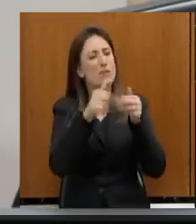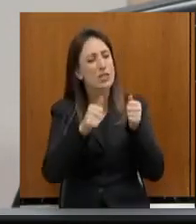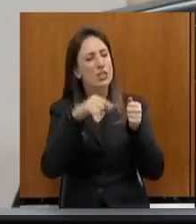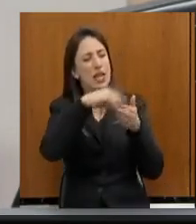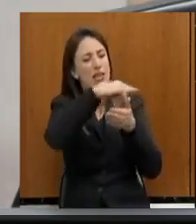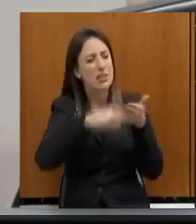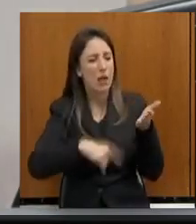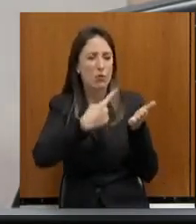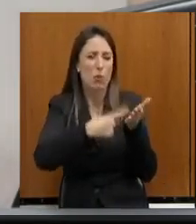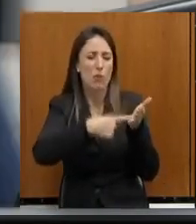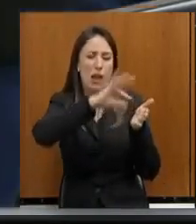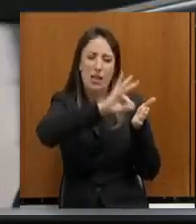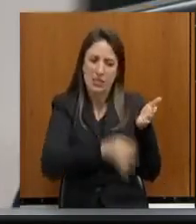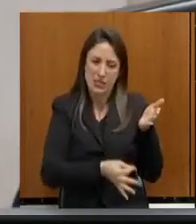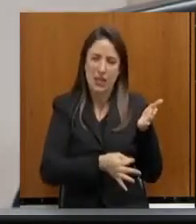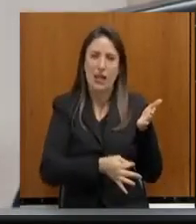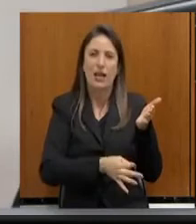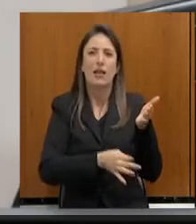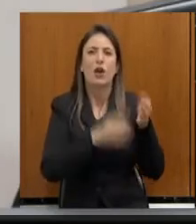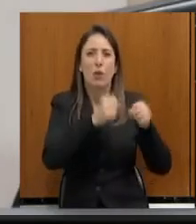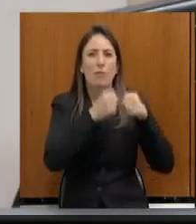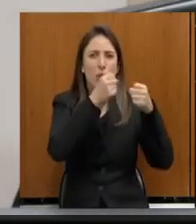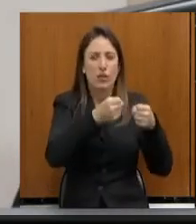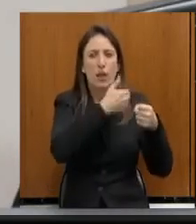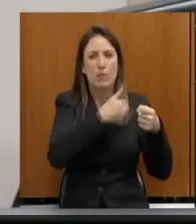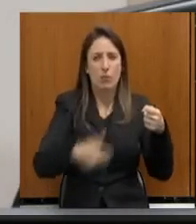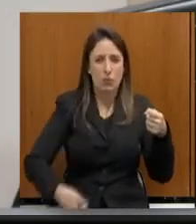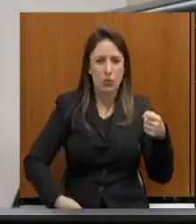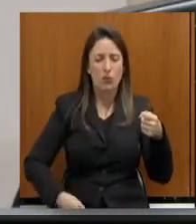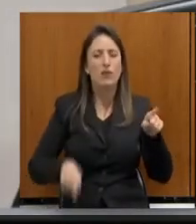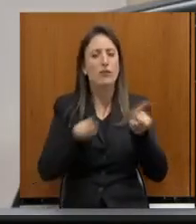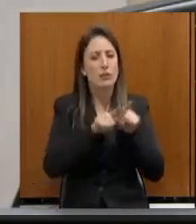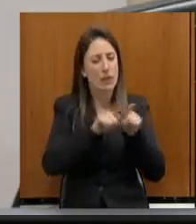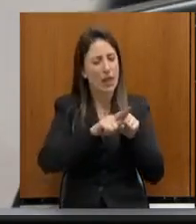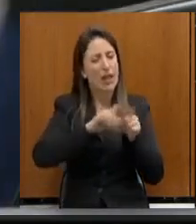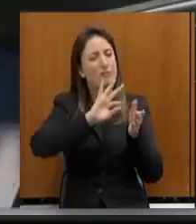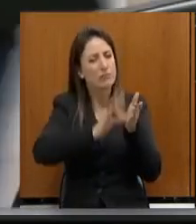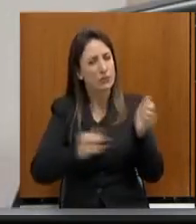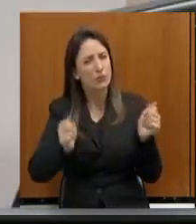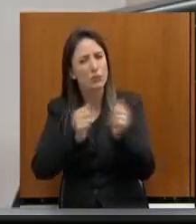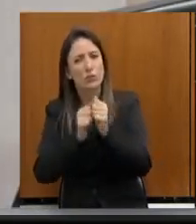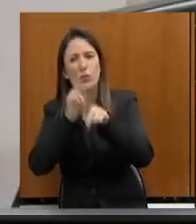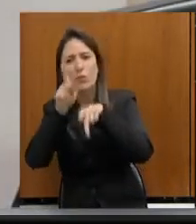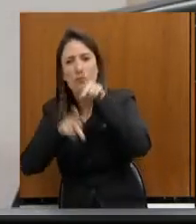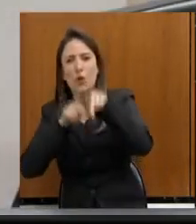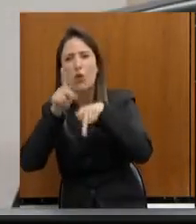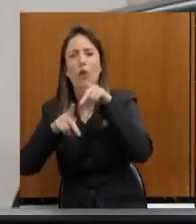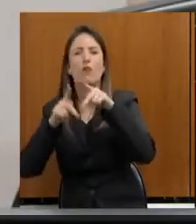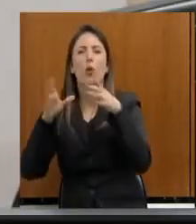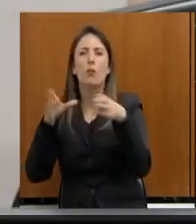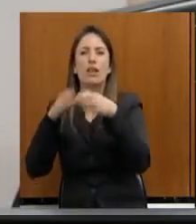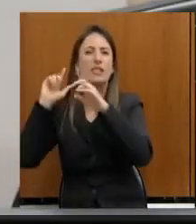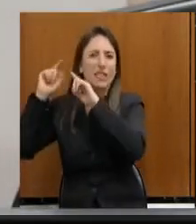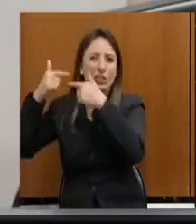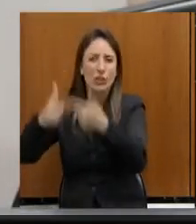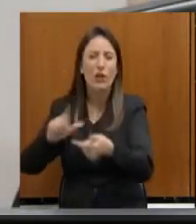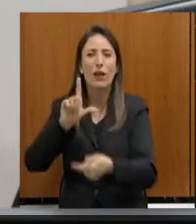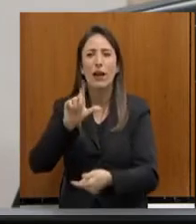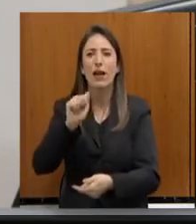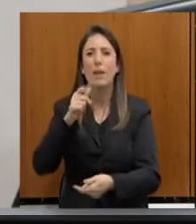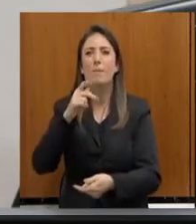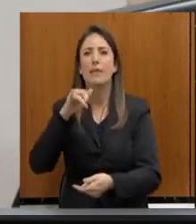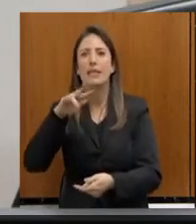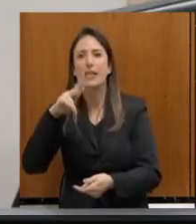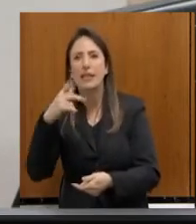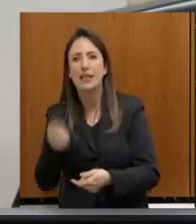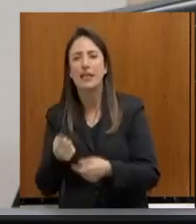compromisso entre o poder público e os povos de comunidades tradicionais da Lapinha pau de légua e pau preto